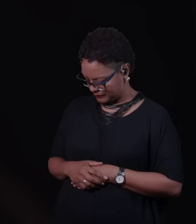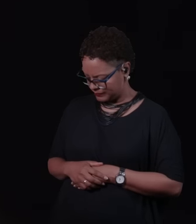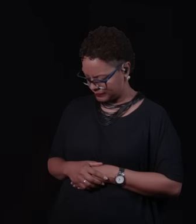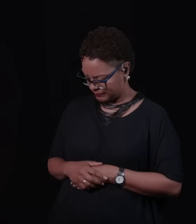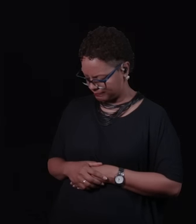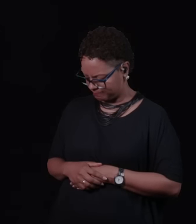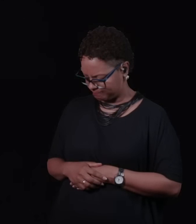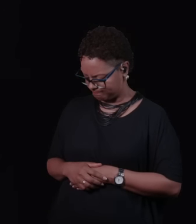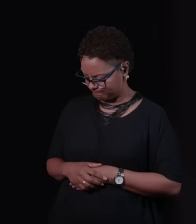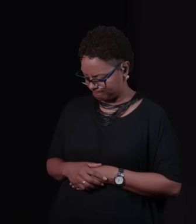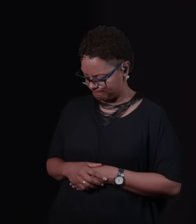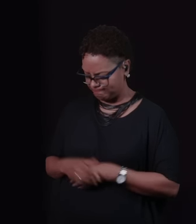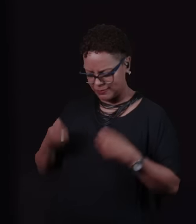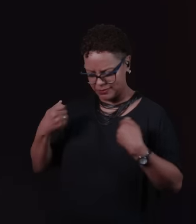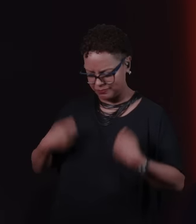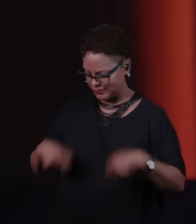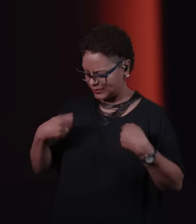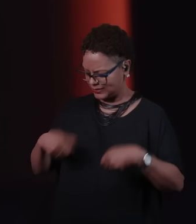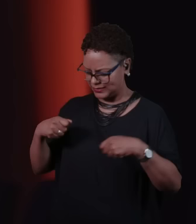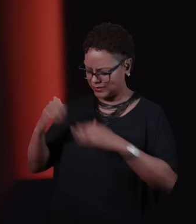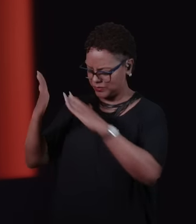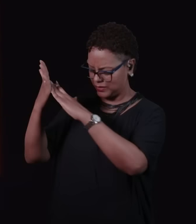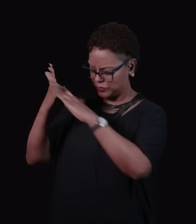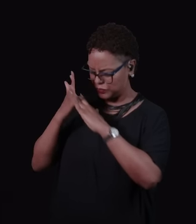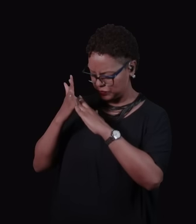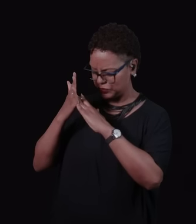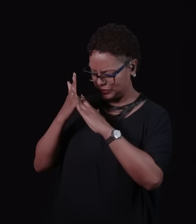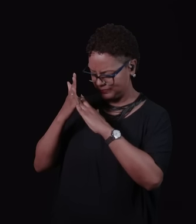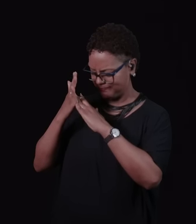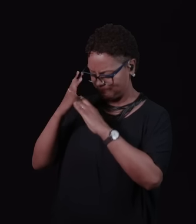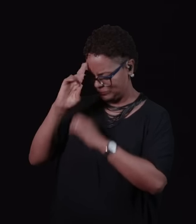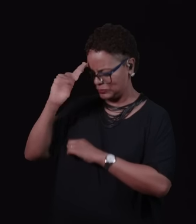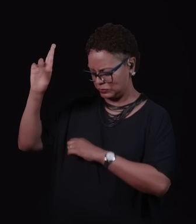nós precisamos que o Senhor nos ajude.